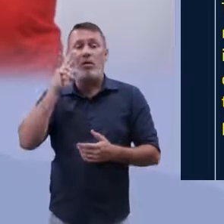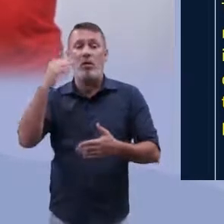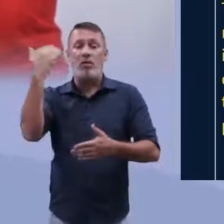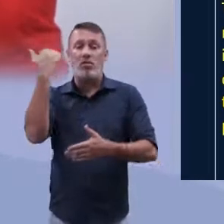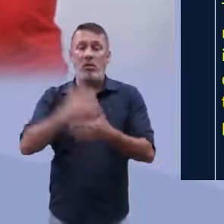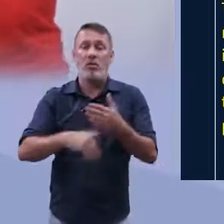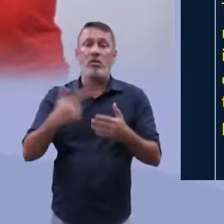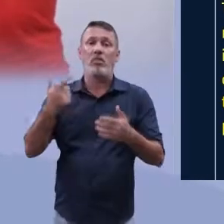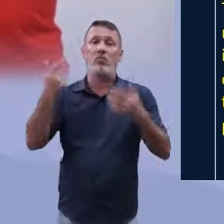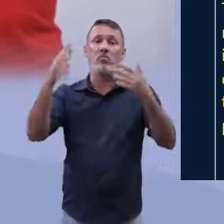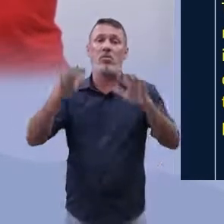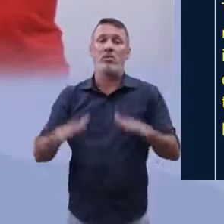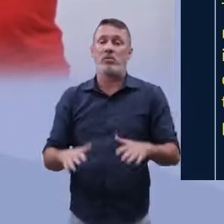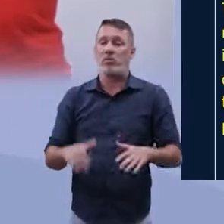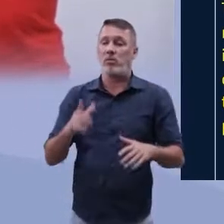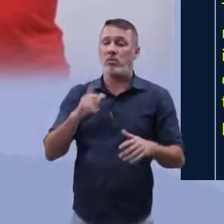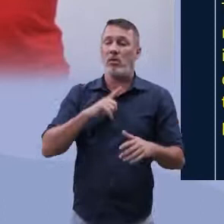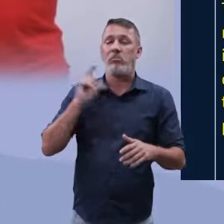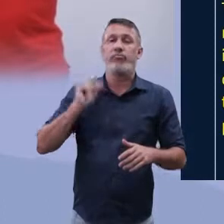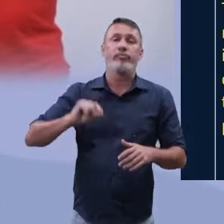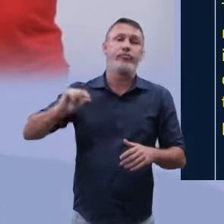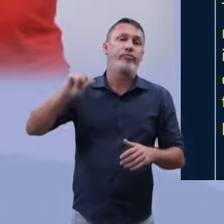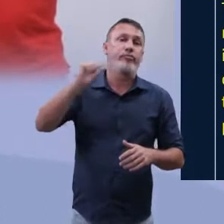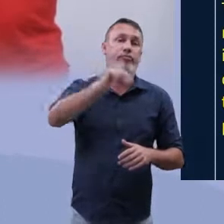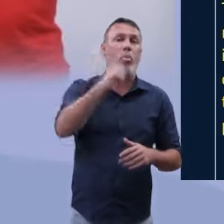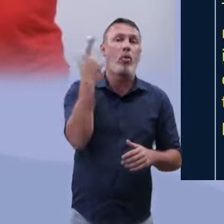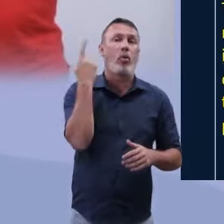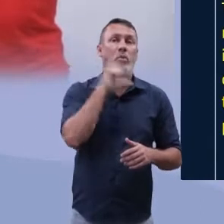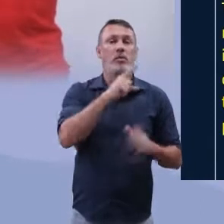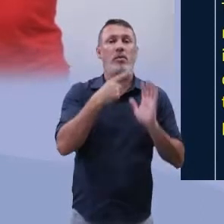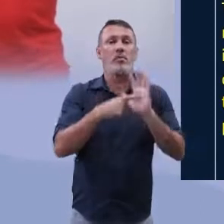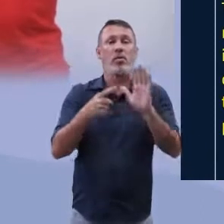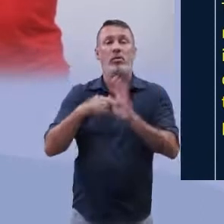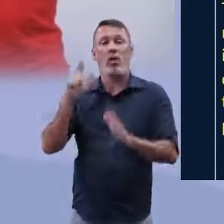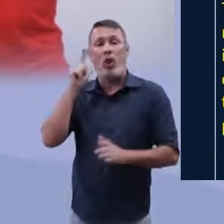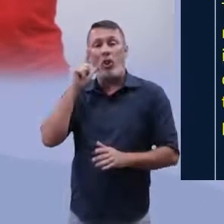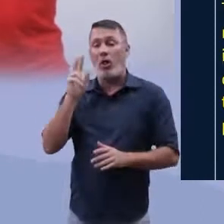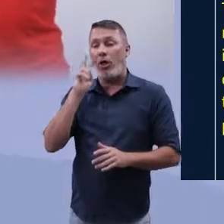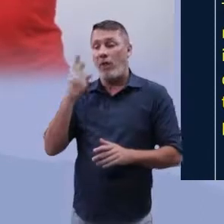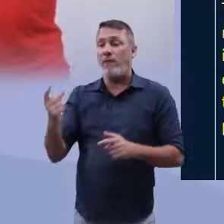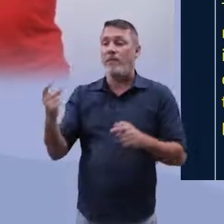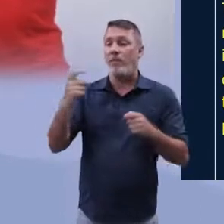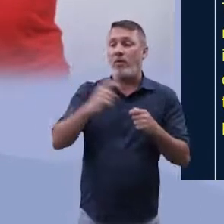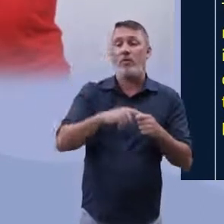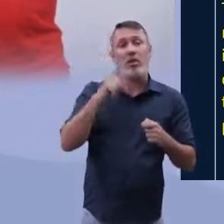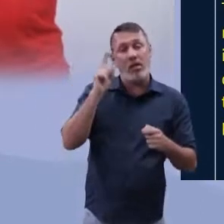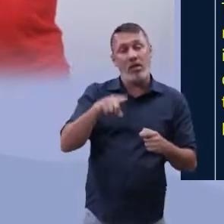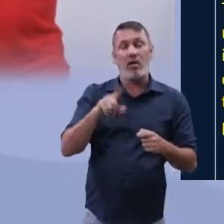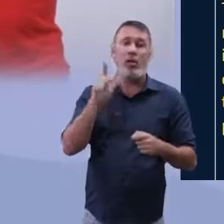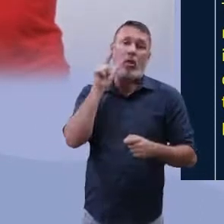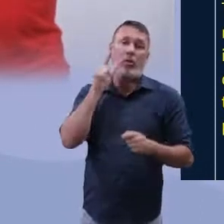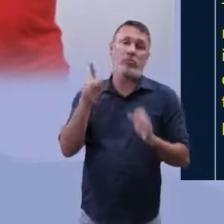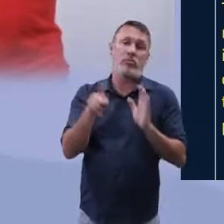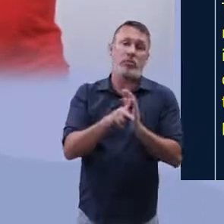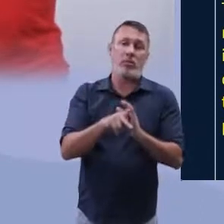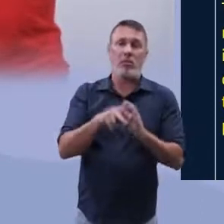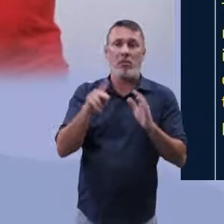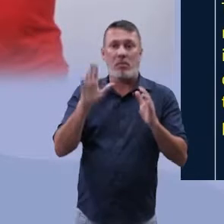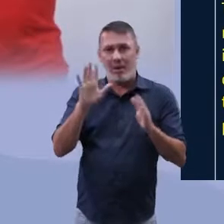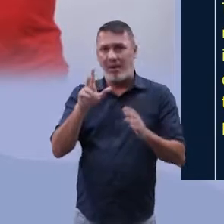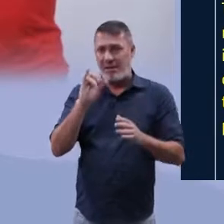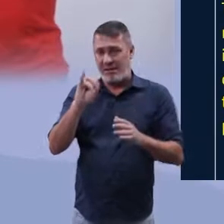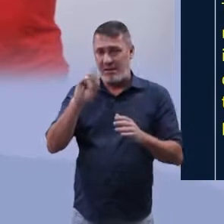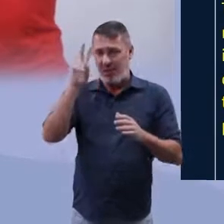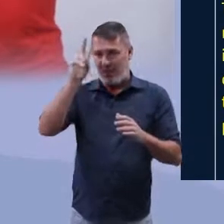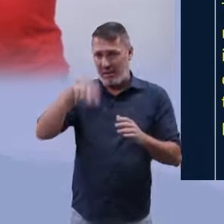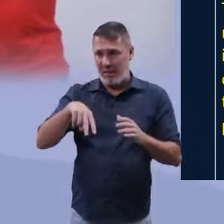deal. Então, tem grandes bog offs, né, de ofertas na loja. Então, a gente está falando de coisas de loja. Só